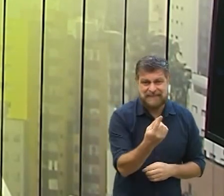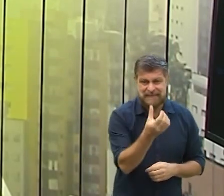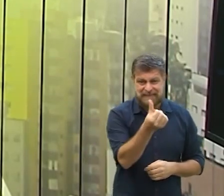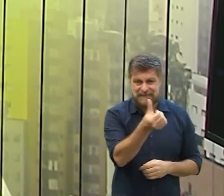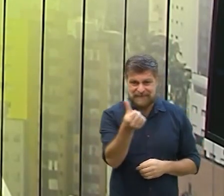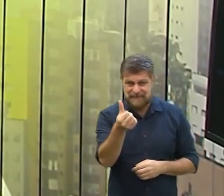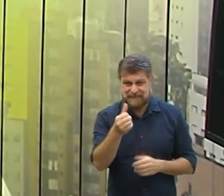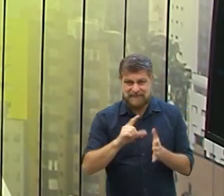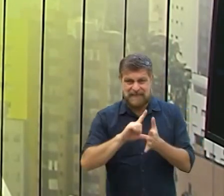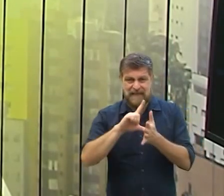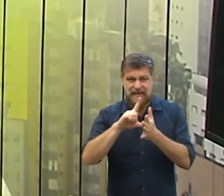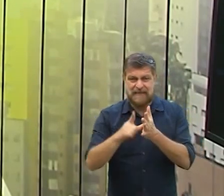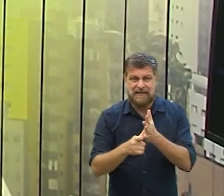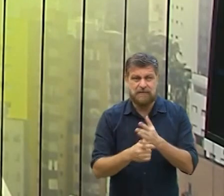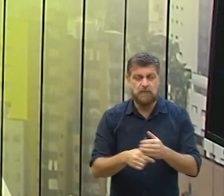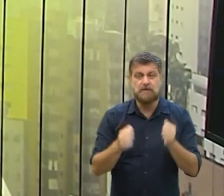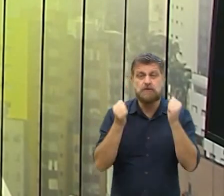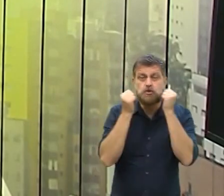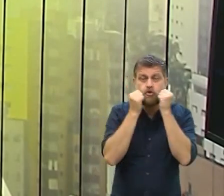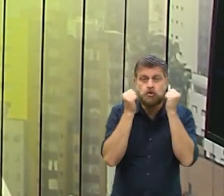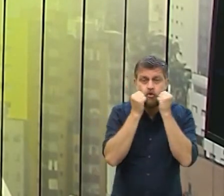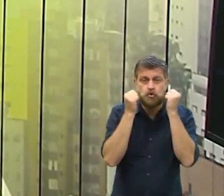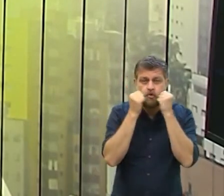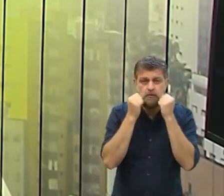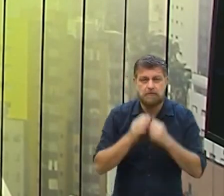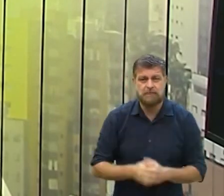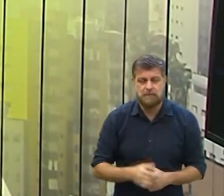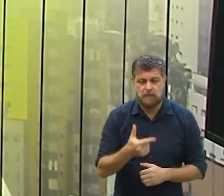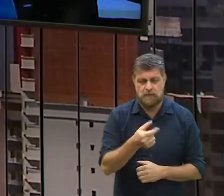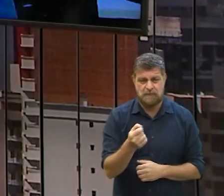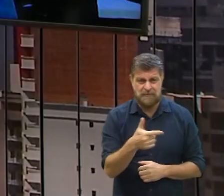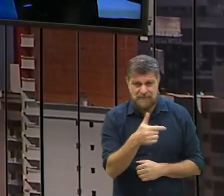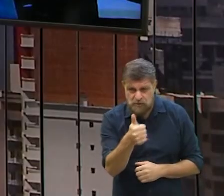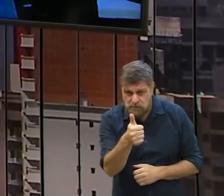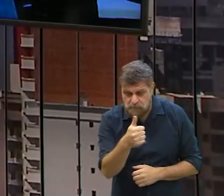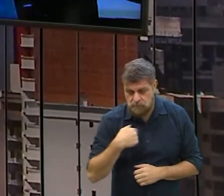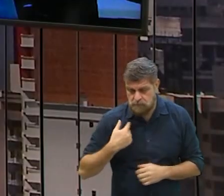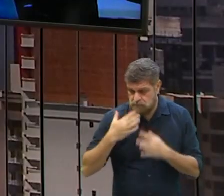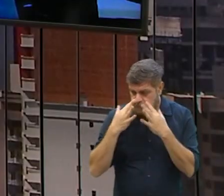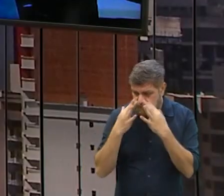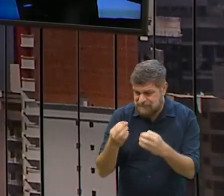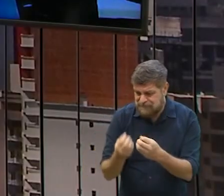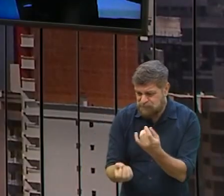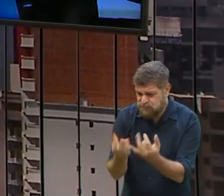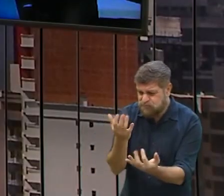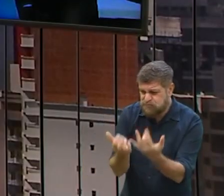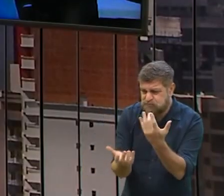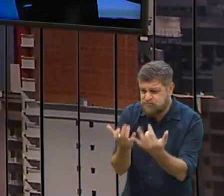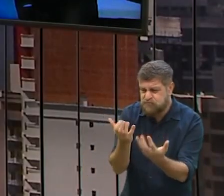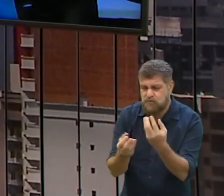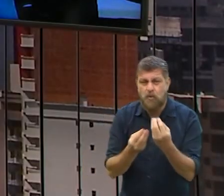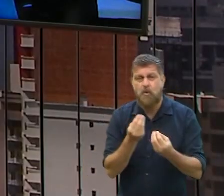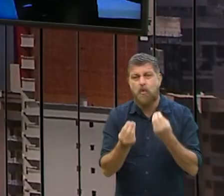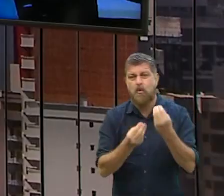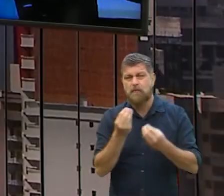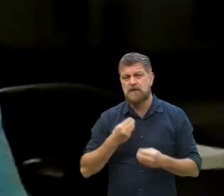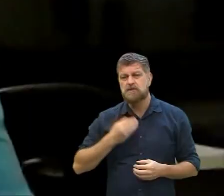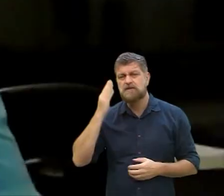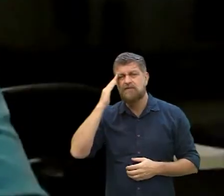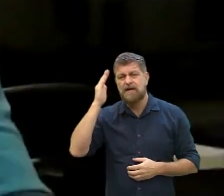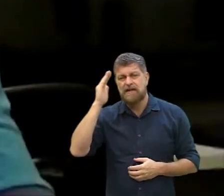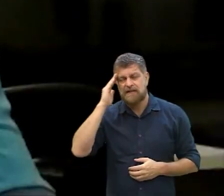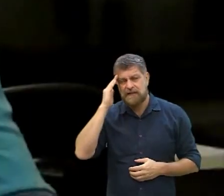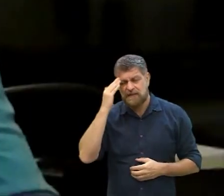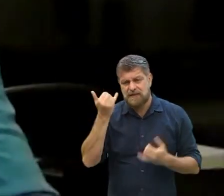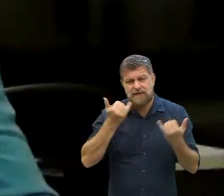166 focos no mês de julho de 2021. Isso chamou muita atenção da gente. Como é que a gente pode interpretar esses dados?